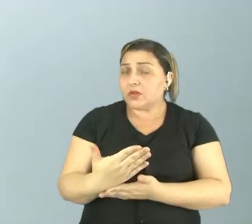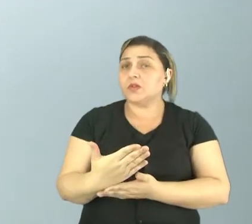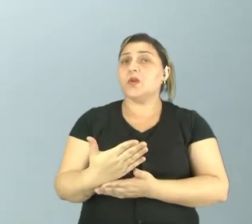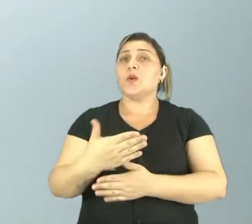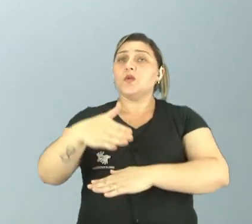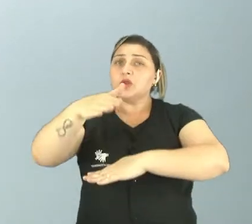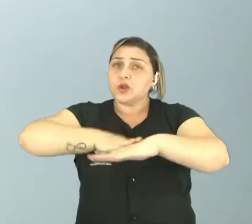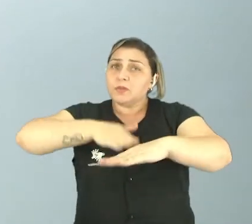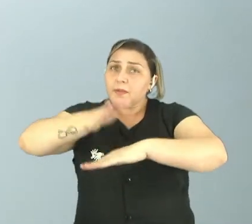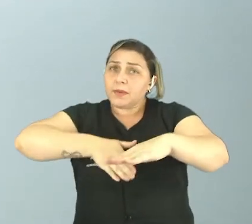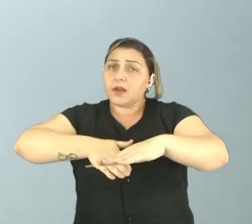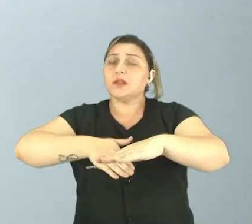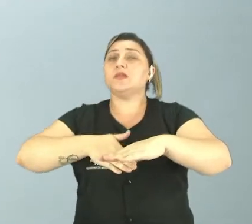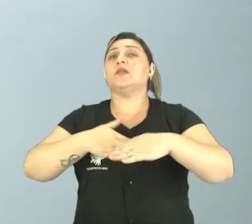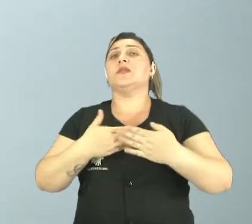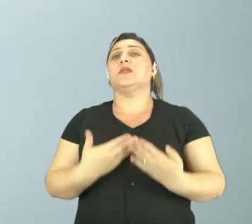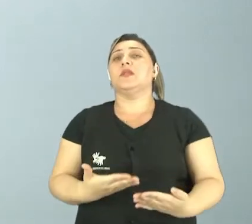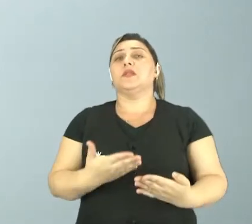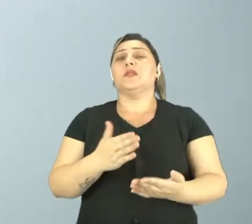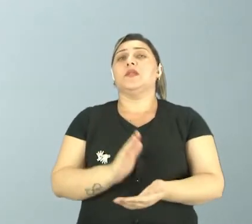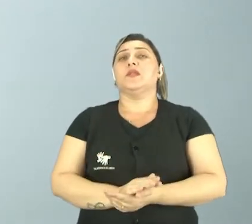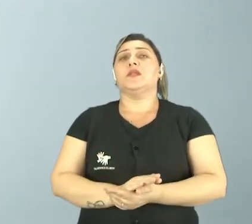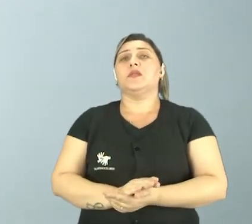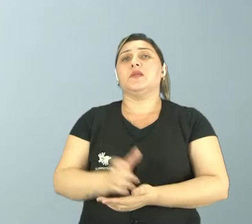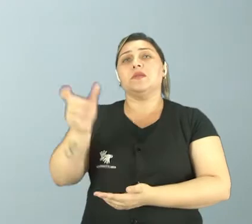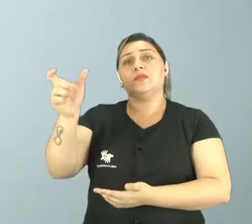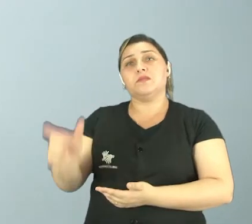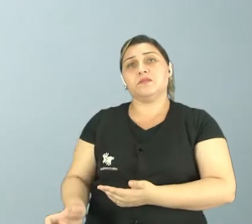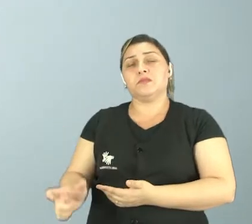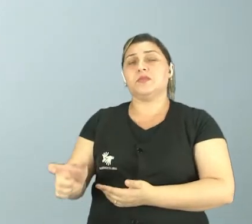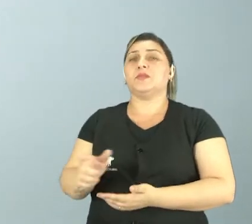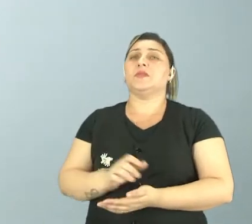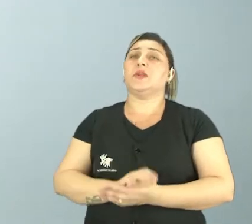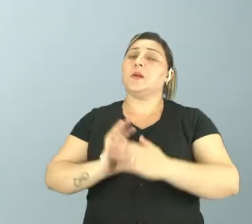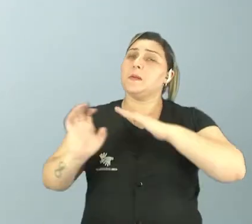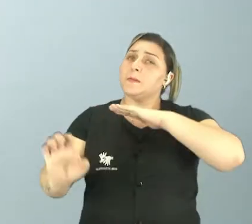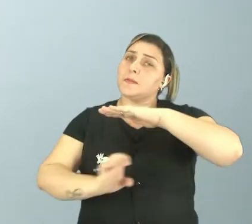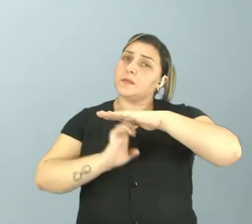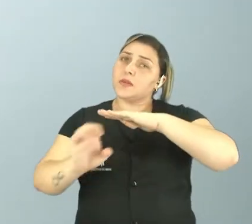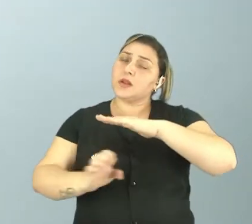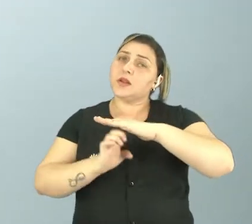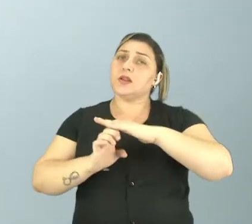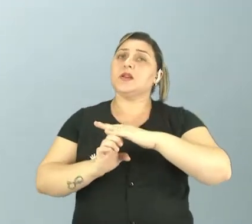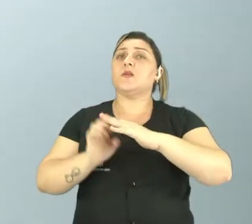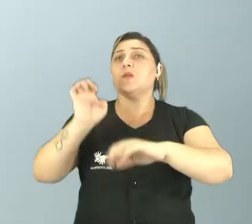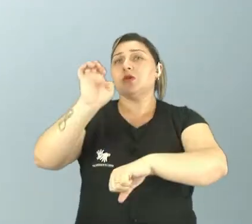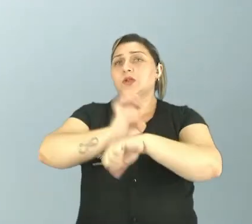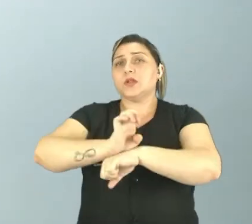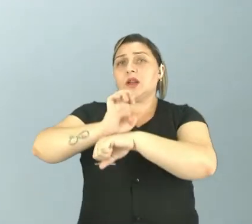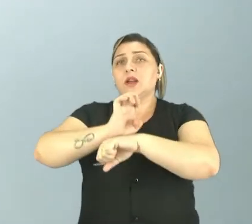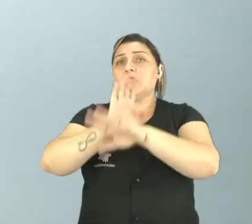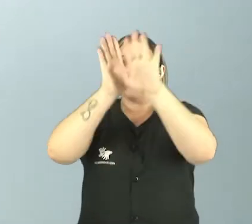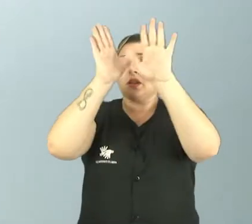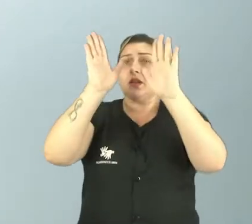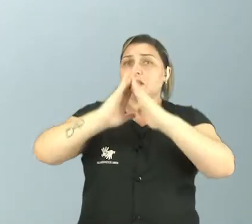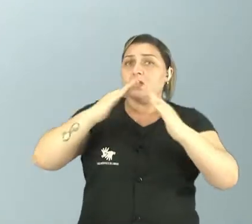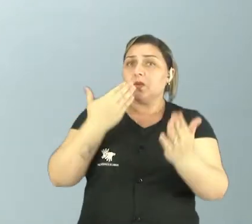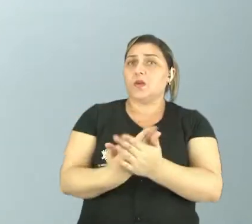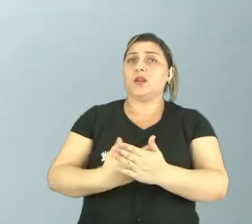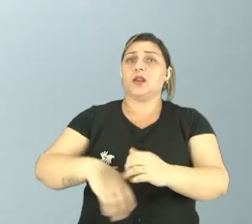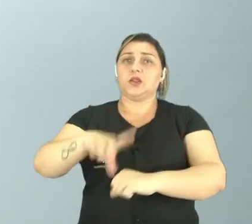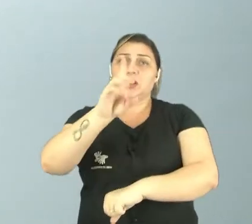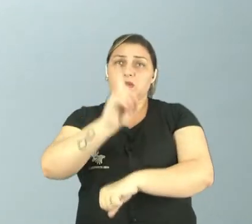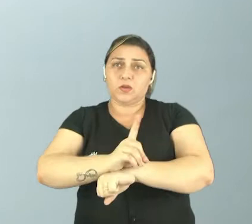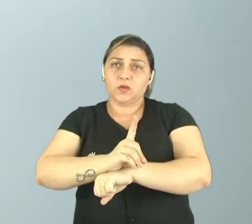um chamamento a um determinado agente, a uma empresa, ao Estado, à escola, à